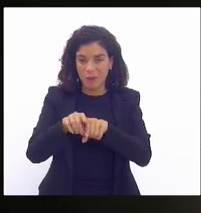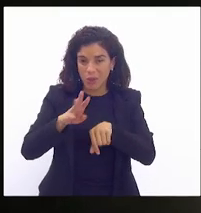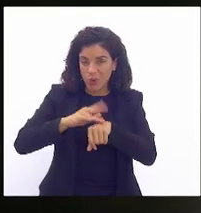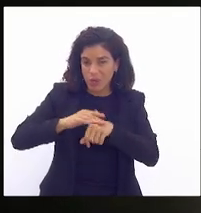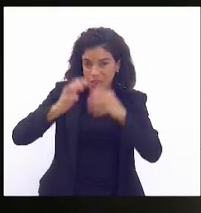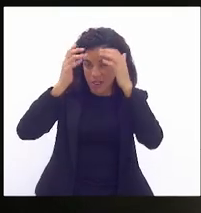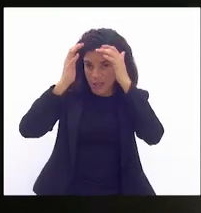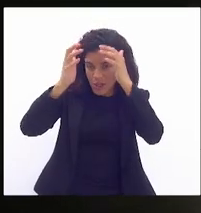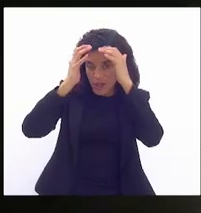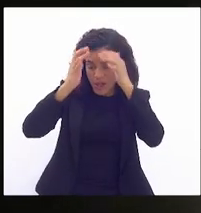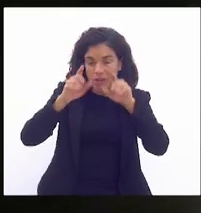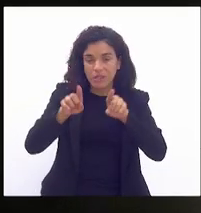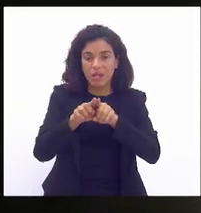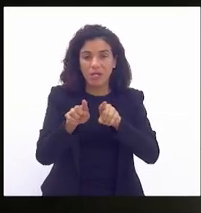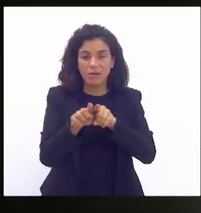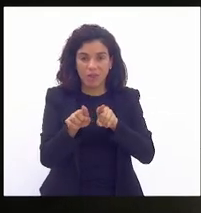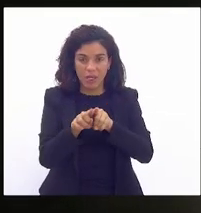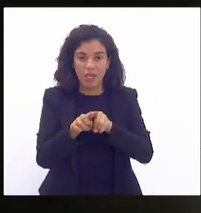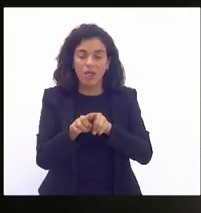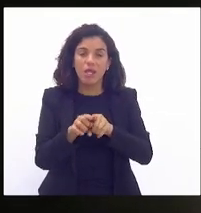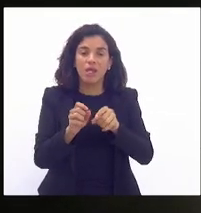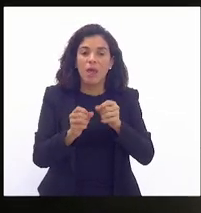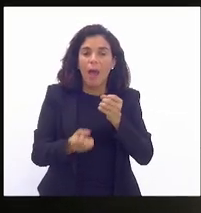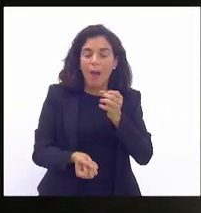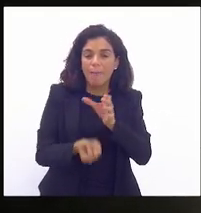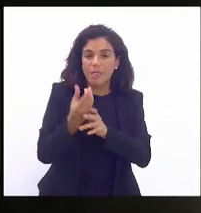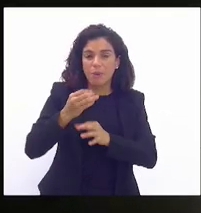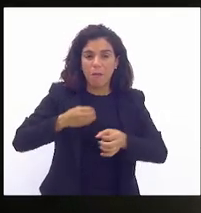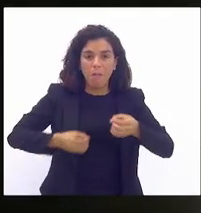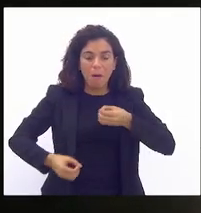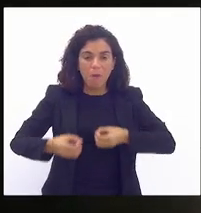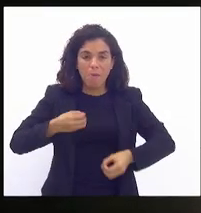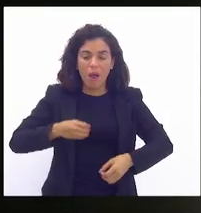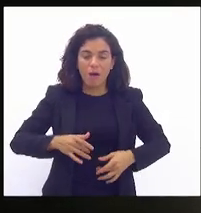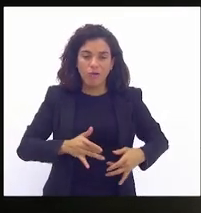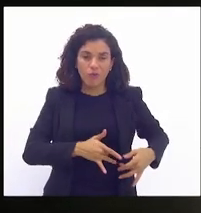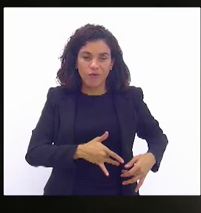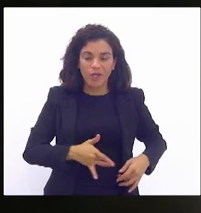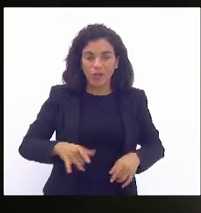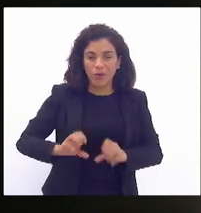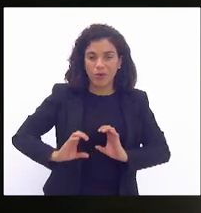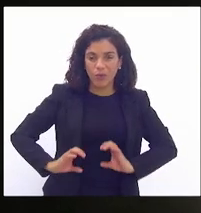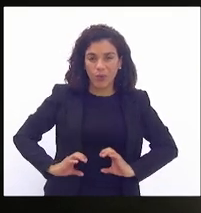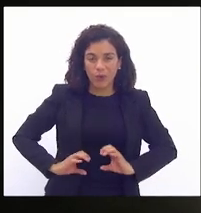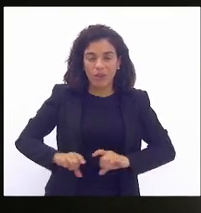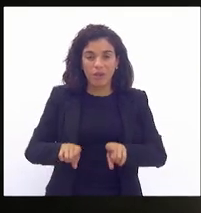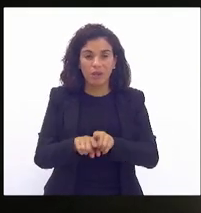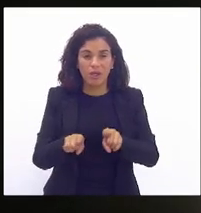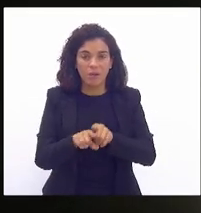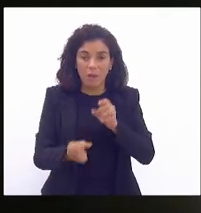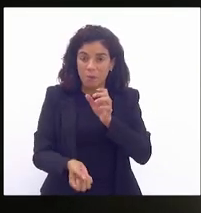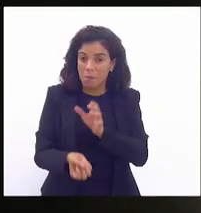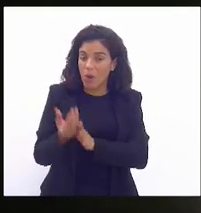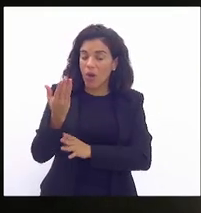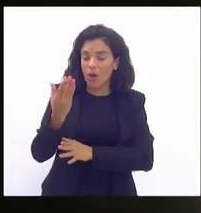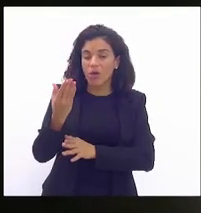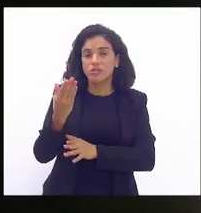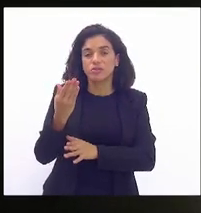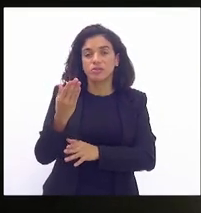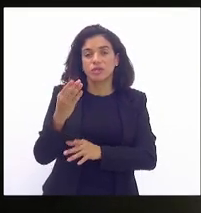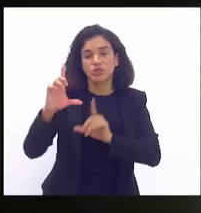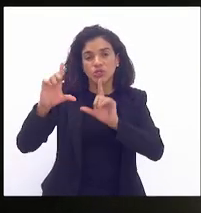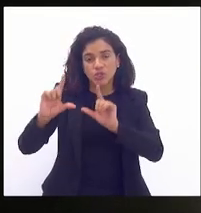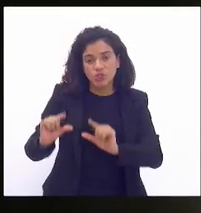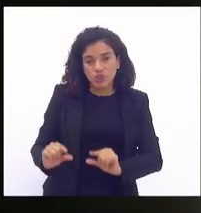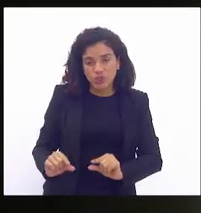neurológica, pode causar incidência de tumores, danos no fígado, danos no rim, pode causar redução